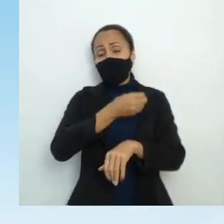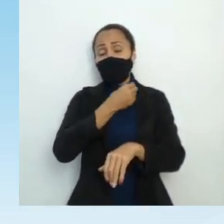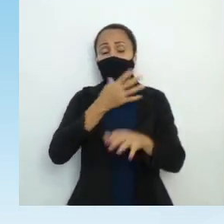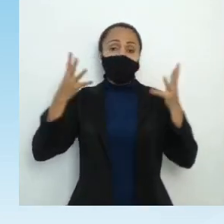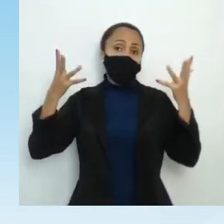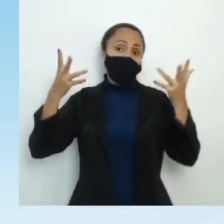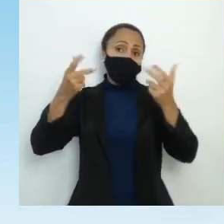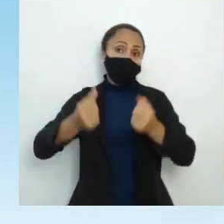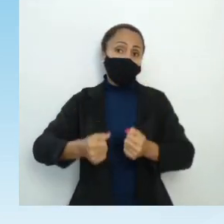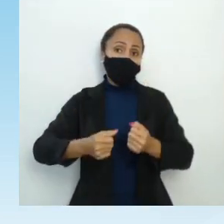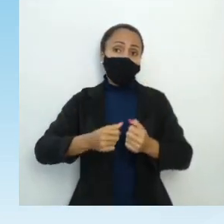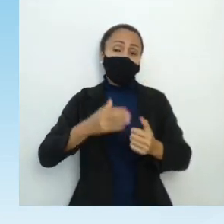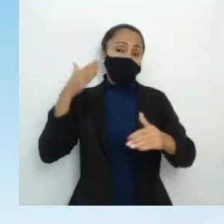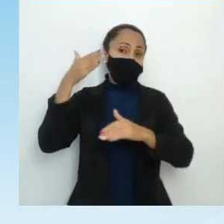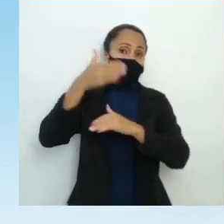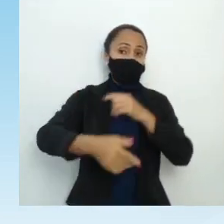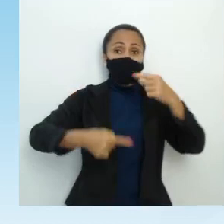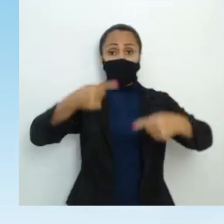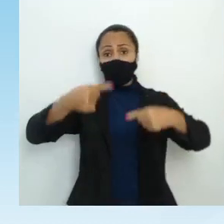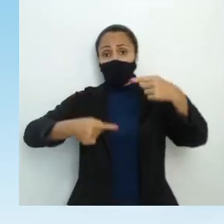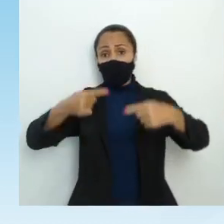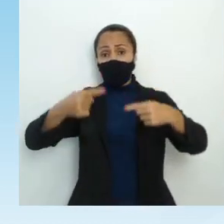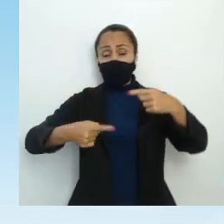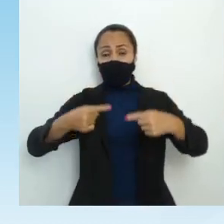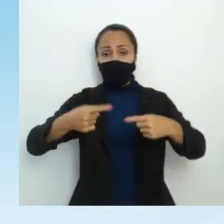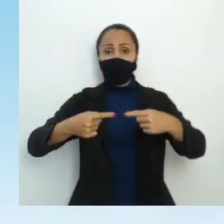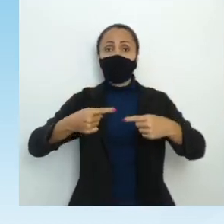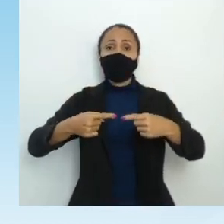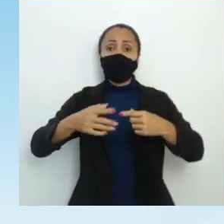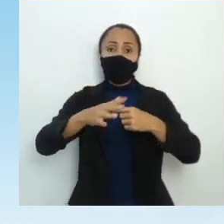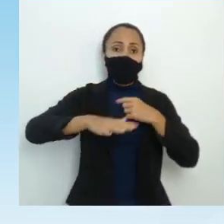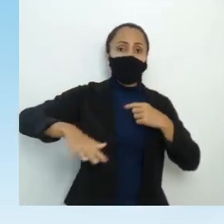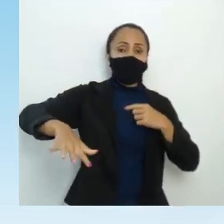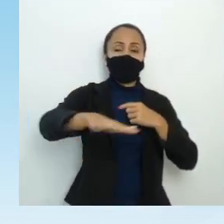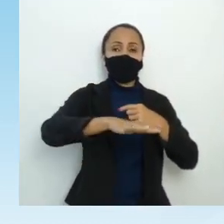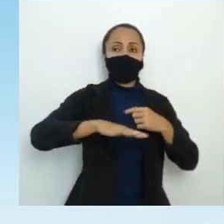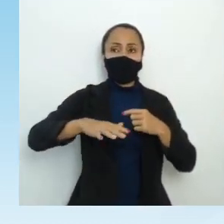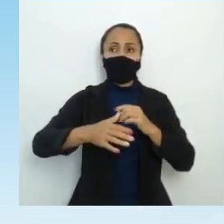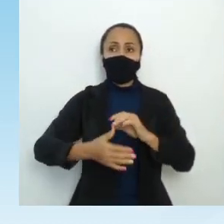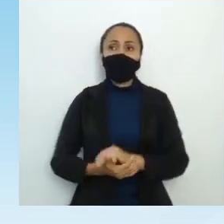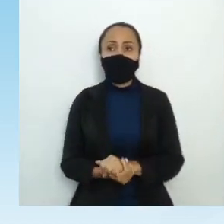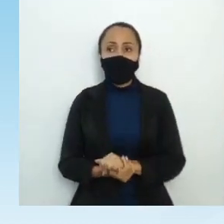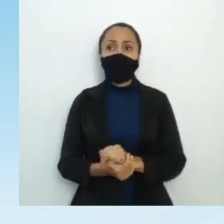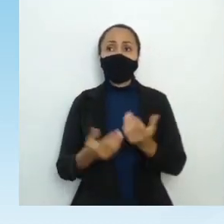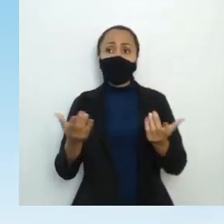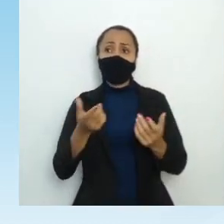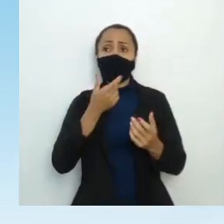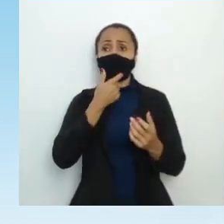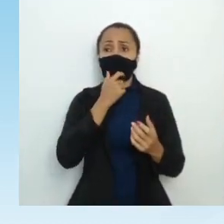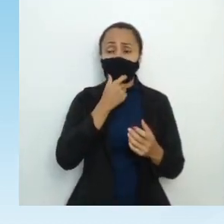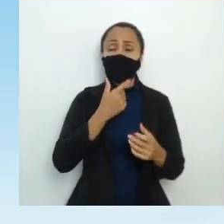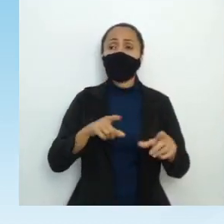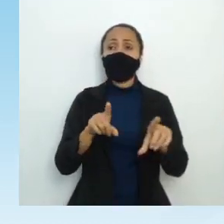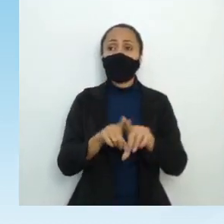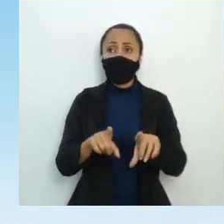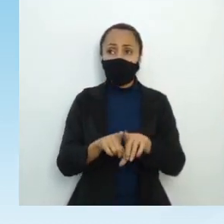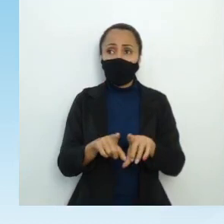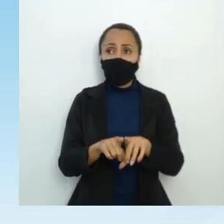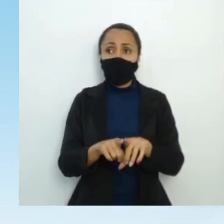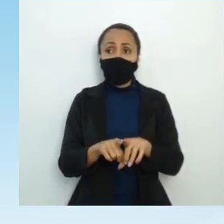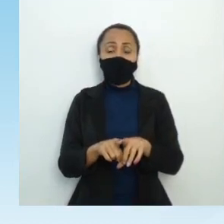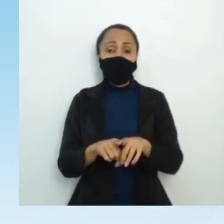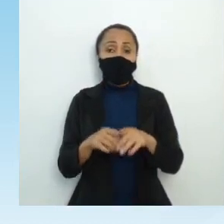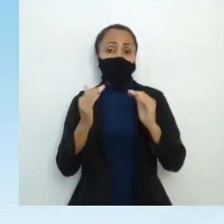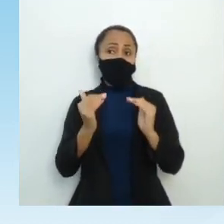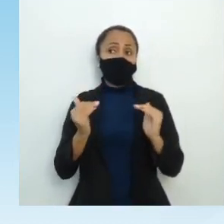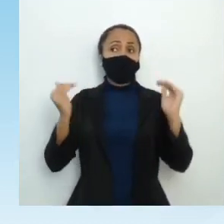política maior por parte dessa burguesia, um abalo, como aí está dito, da moral da Inglaterra, porque essa Inglaterra é muito soberba, a partir do